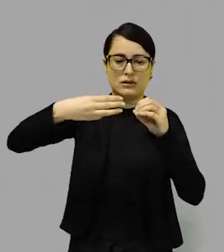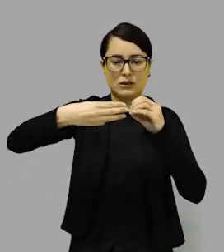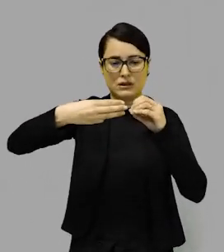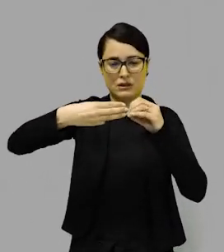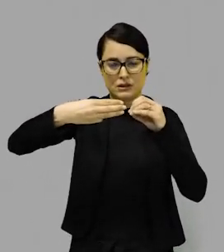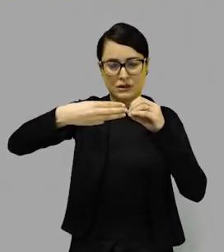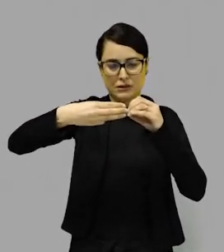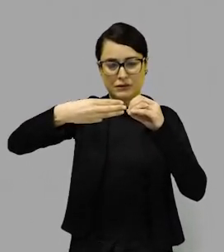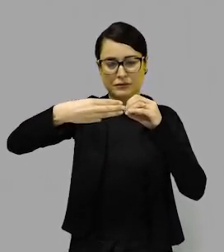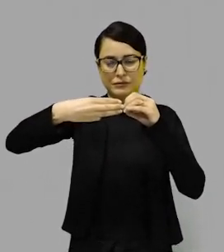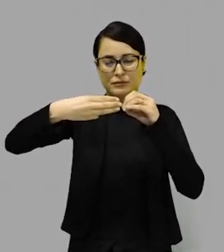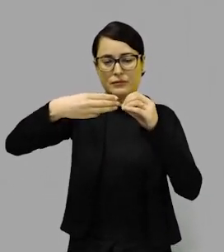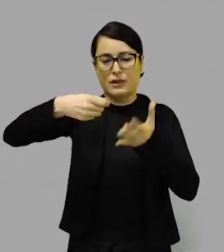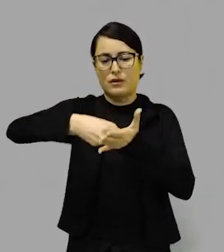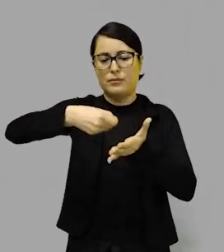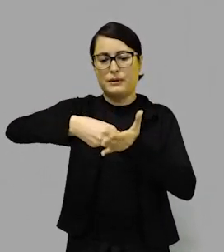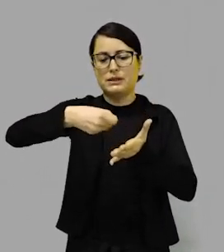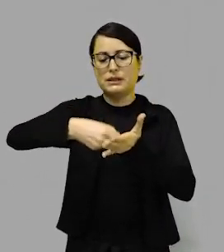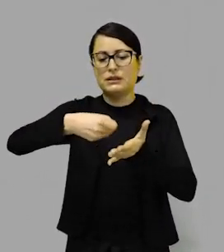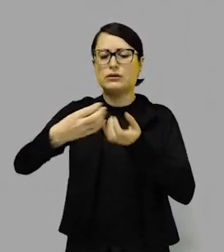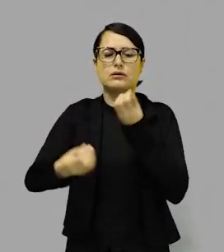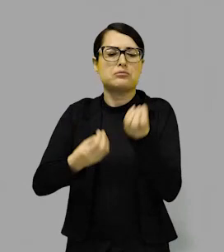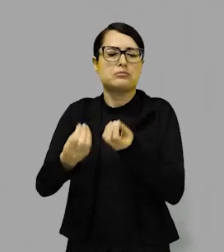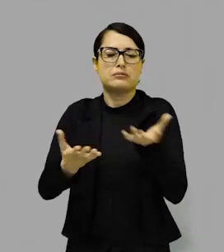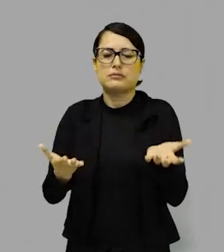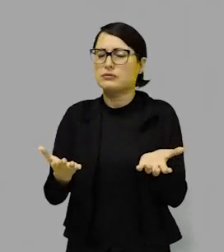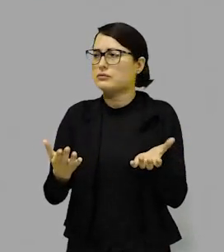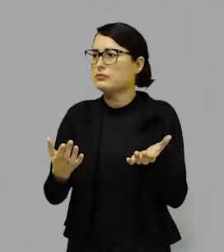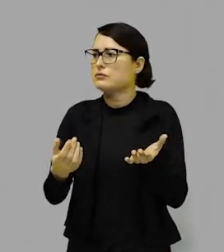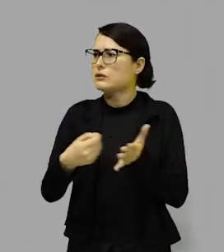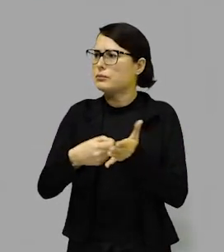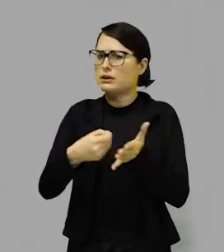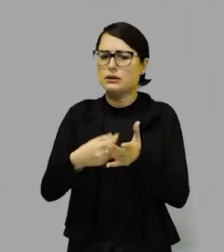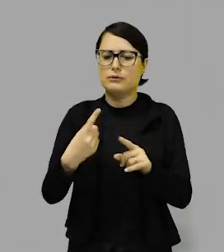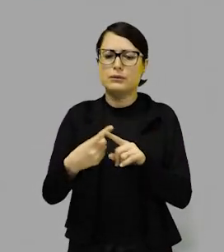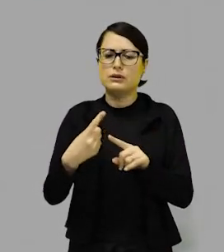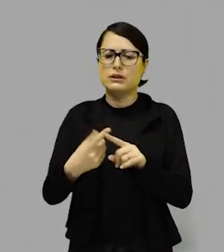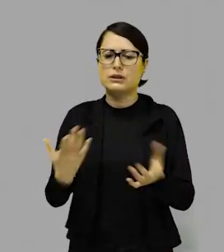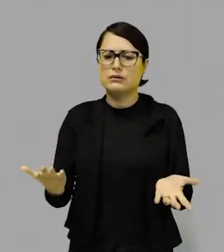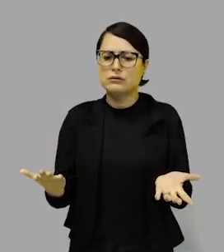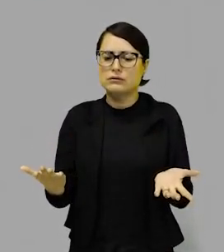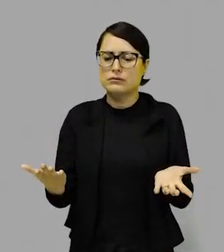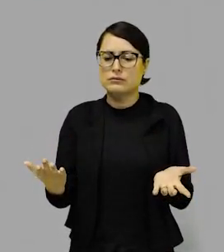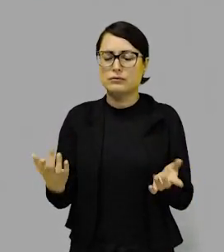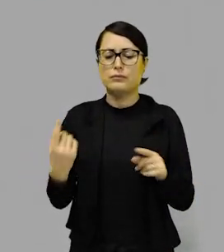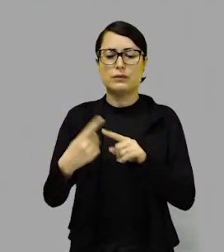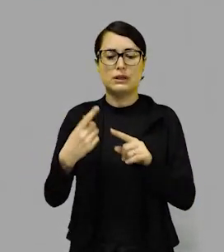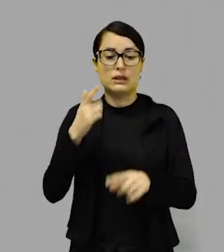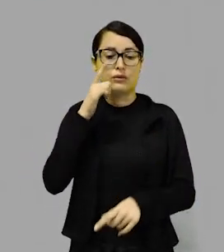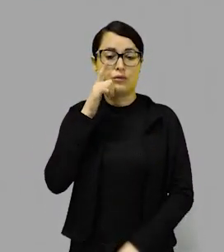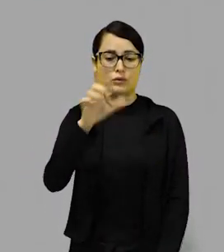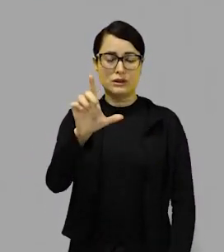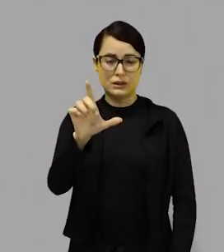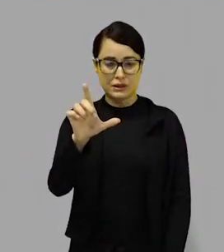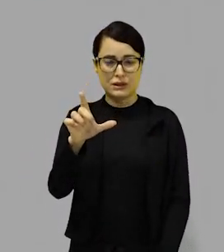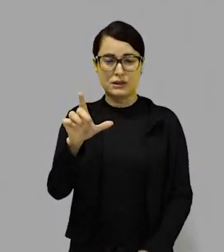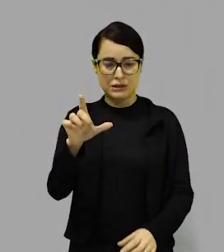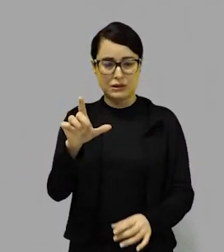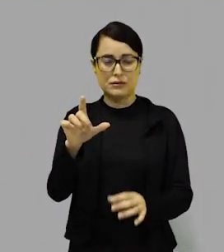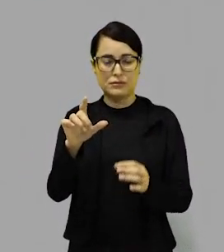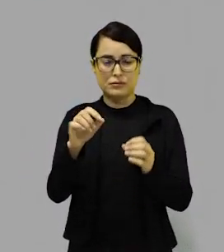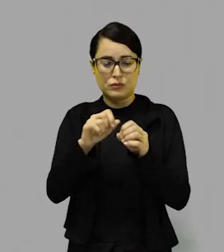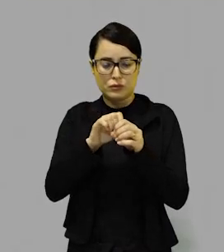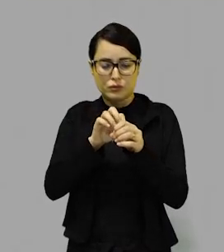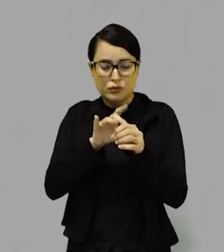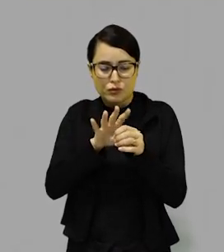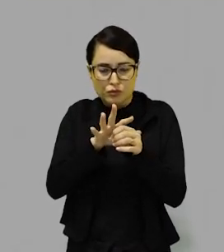parasitas intracelulares obrigatórios. Obrigatórios. Por quê? Eles só conseguem se